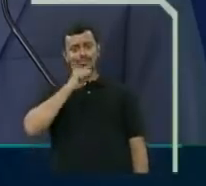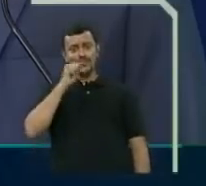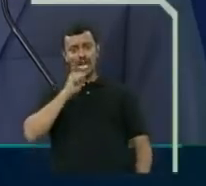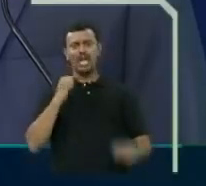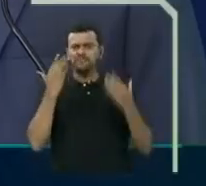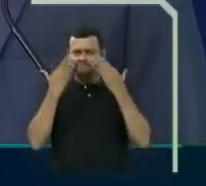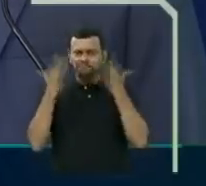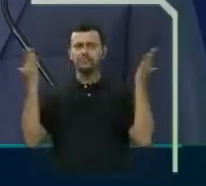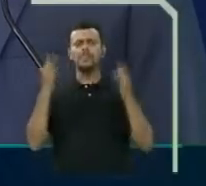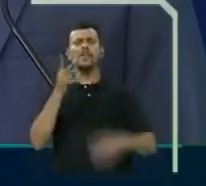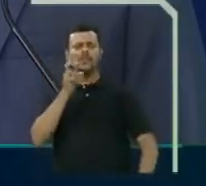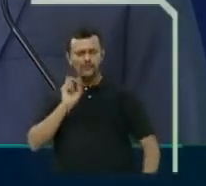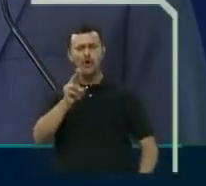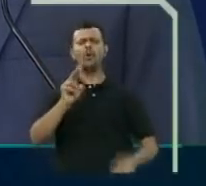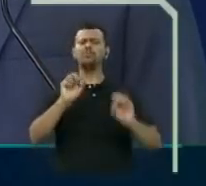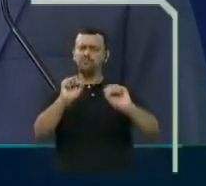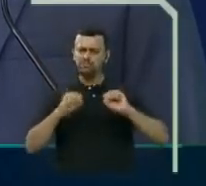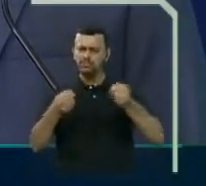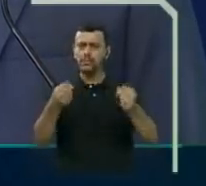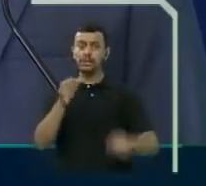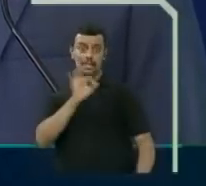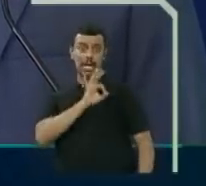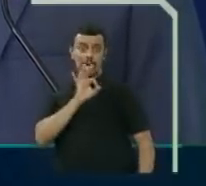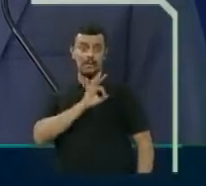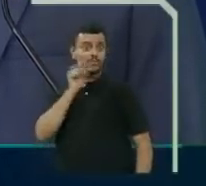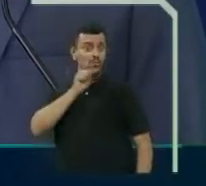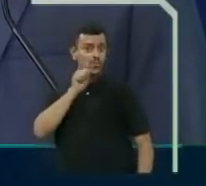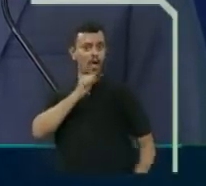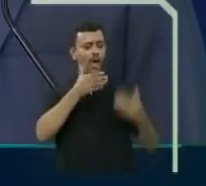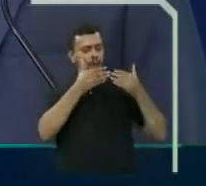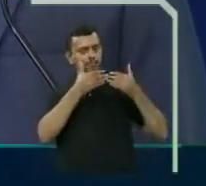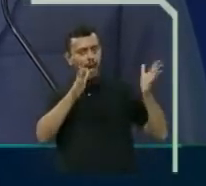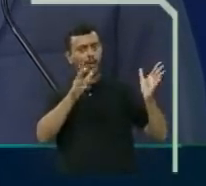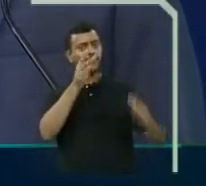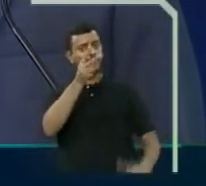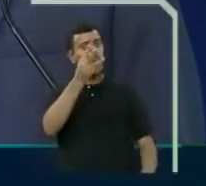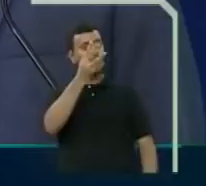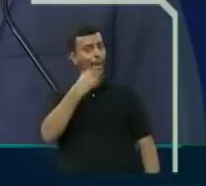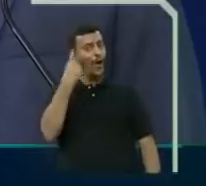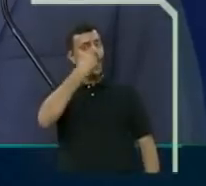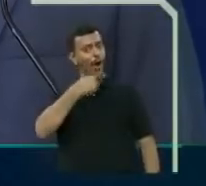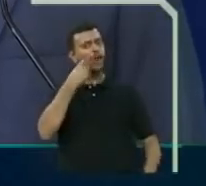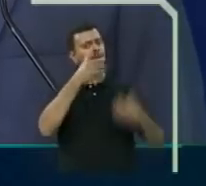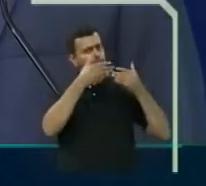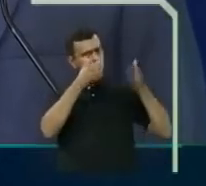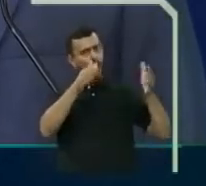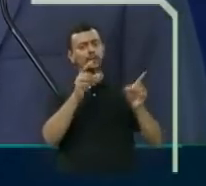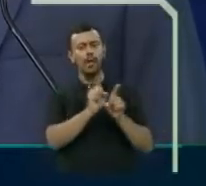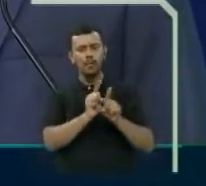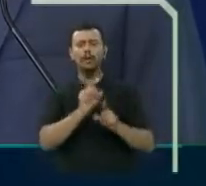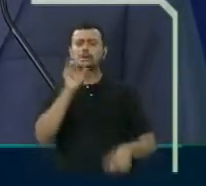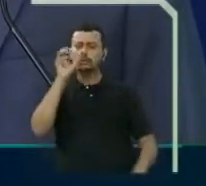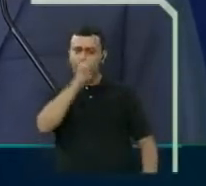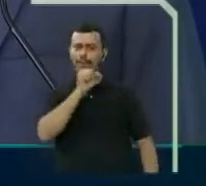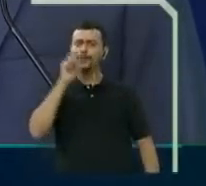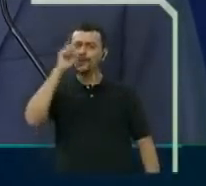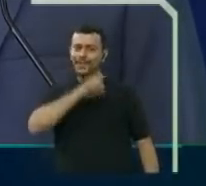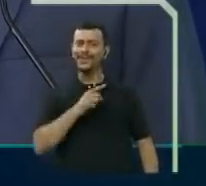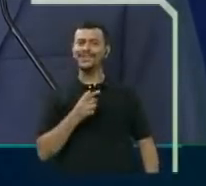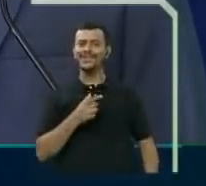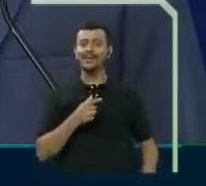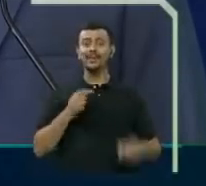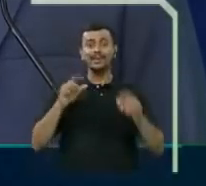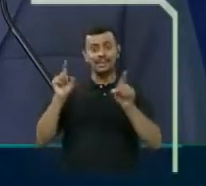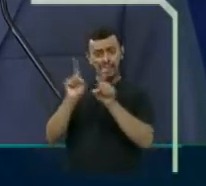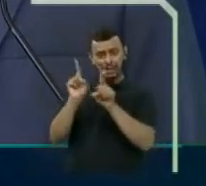manter as delegacias de mulher aberta 24 horas e também nos finais de semana, combater a escola sem